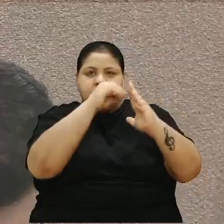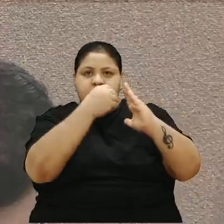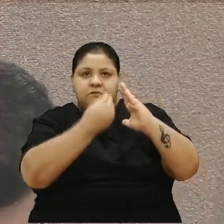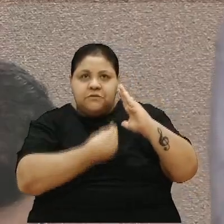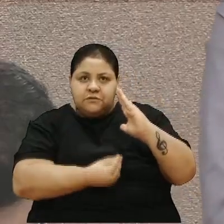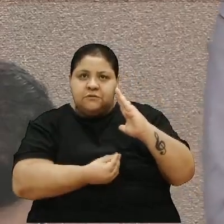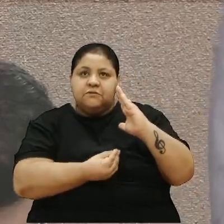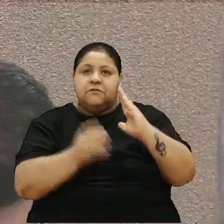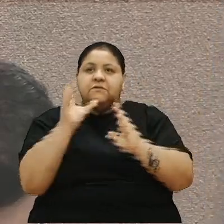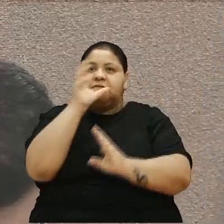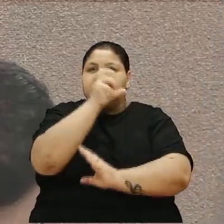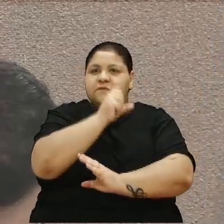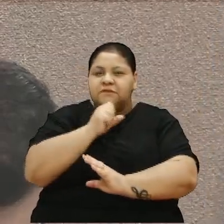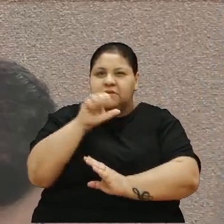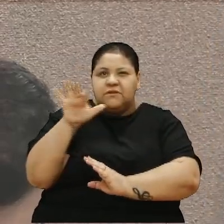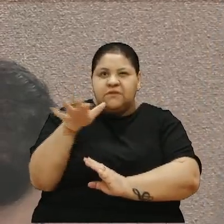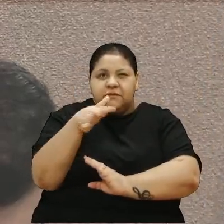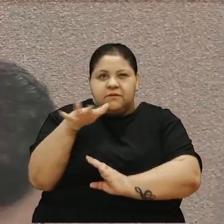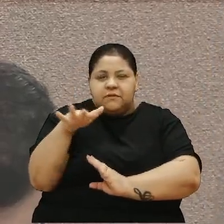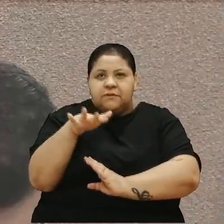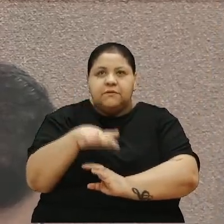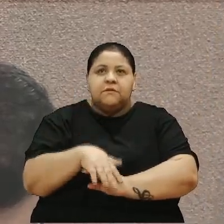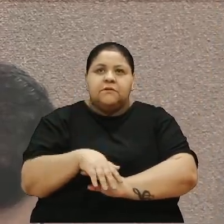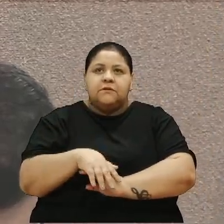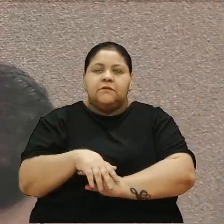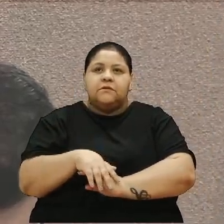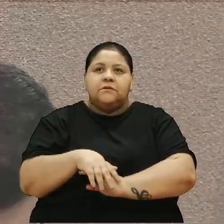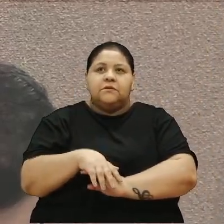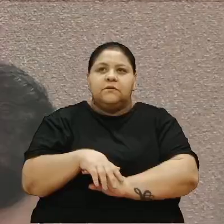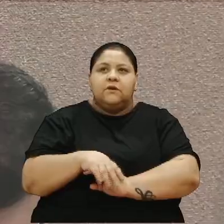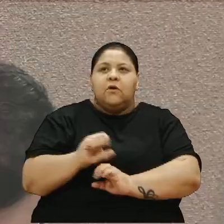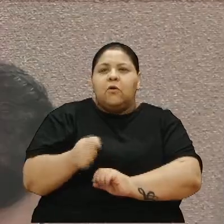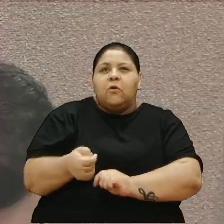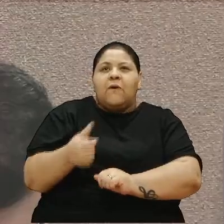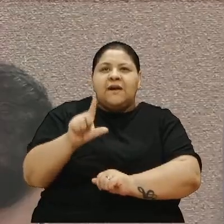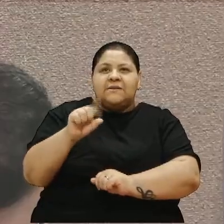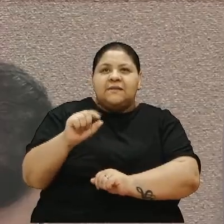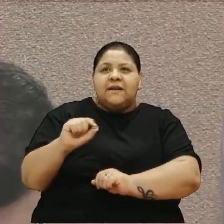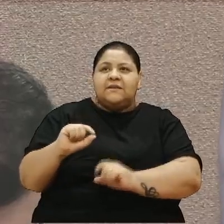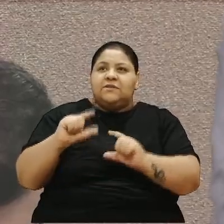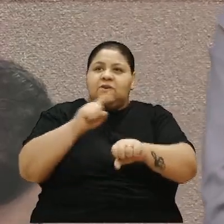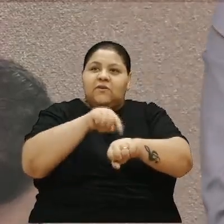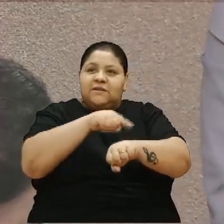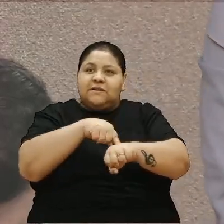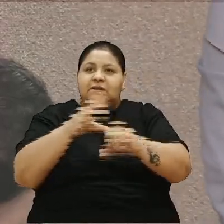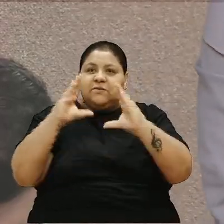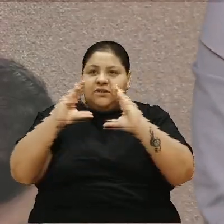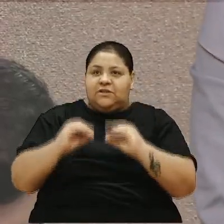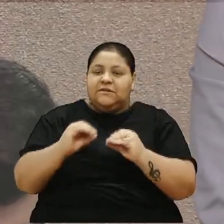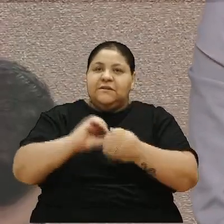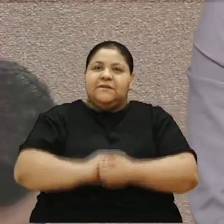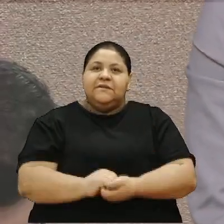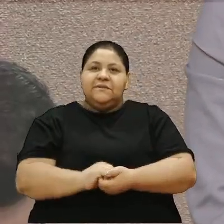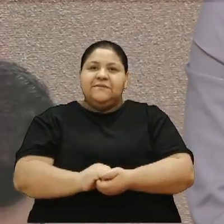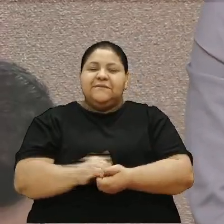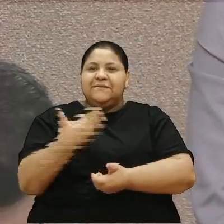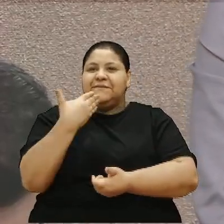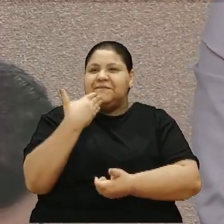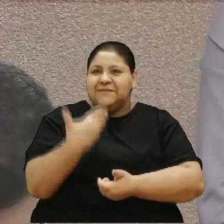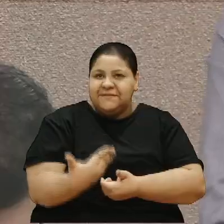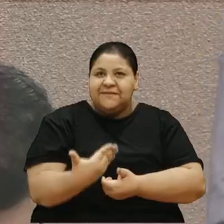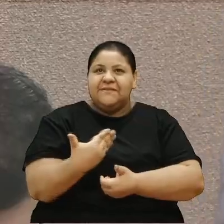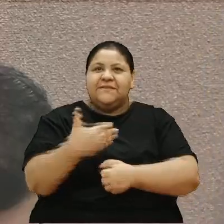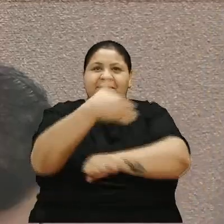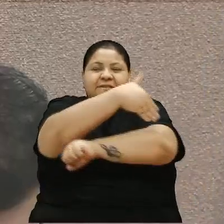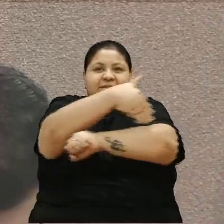No sábado, por volta das 20 para as 10 da noite, eu estava juntamente com eles acompanhando uma intervenção lá na